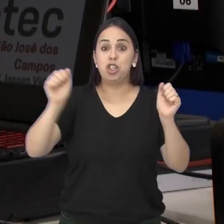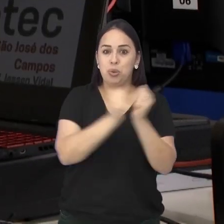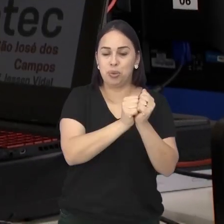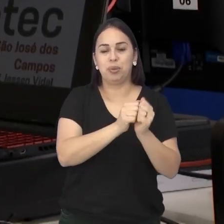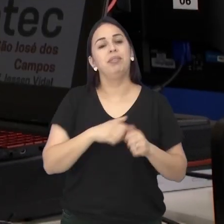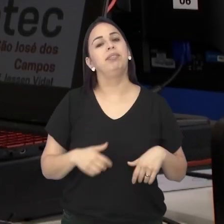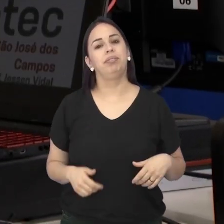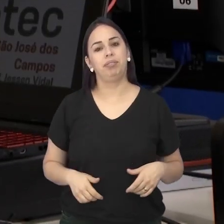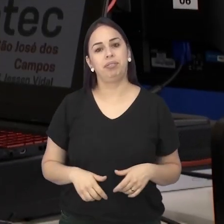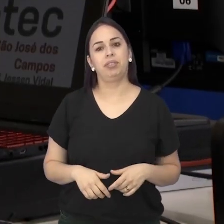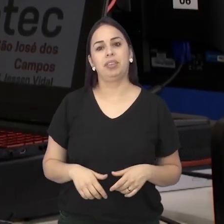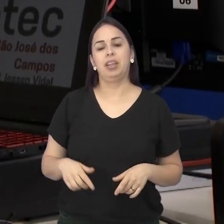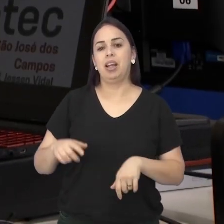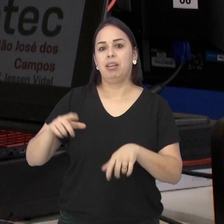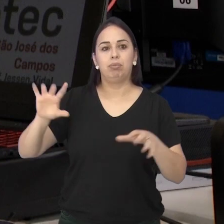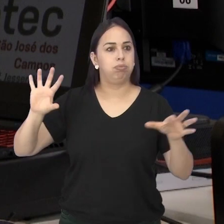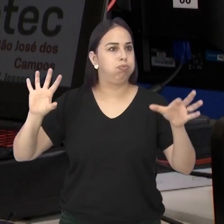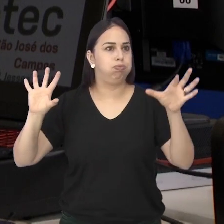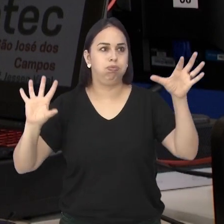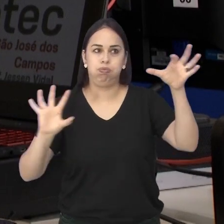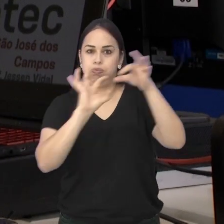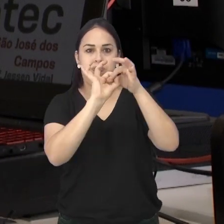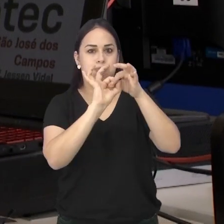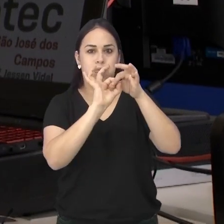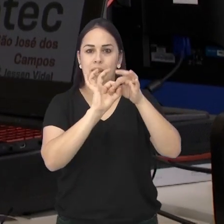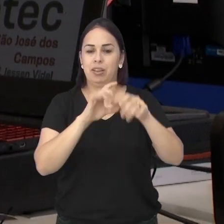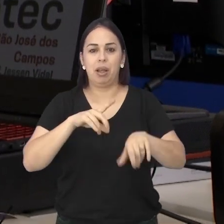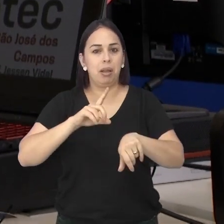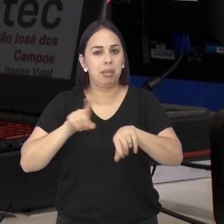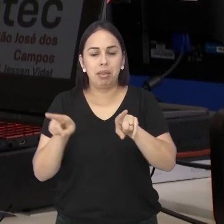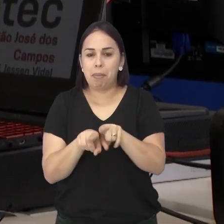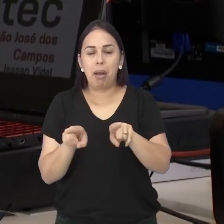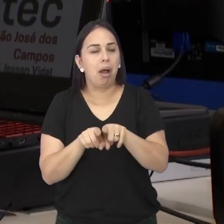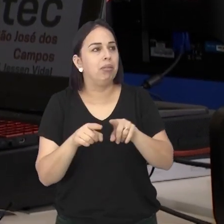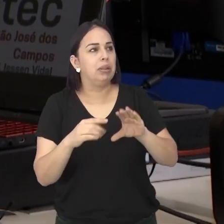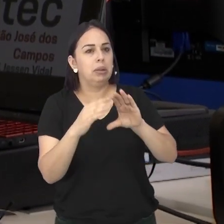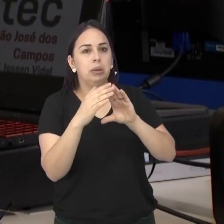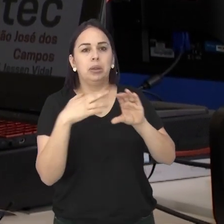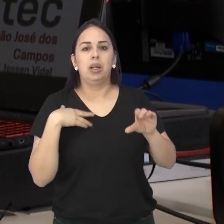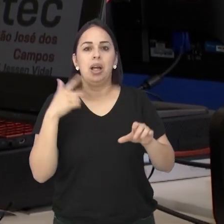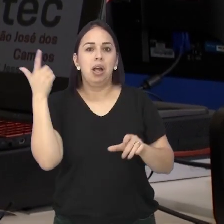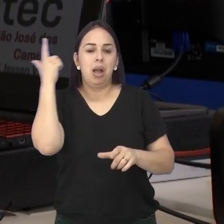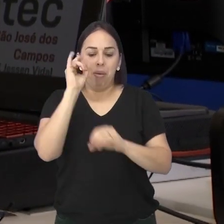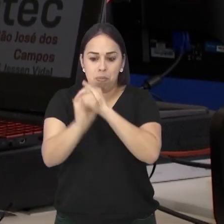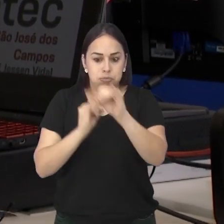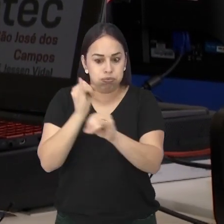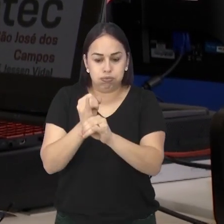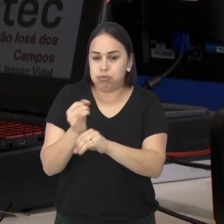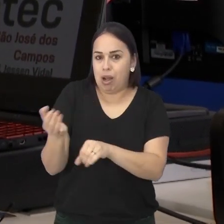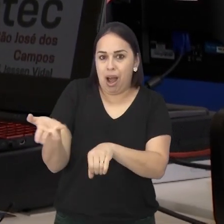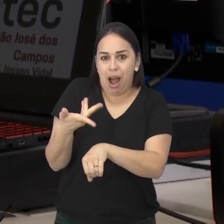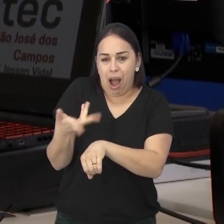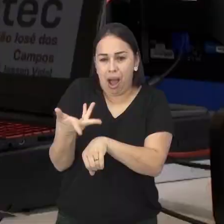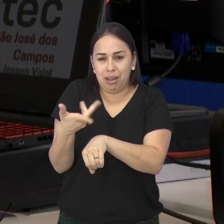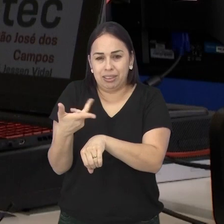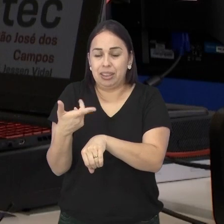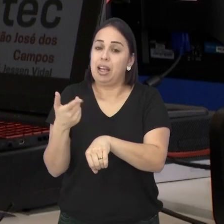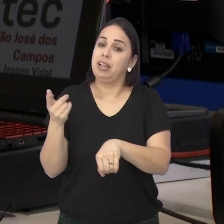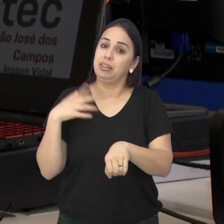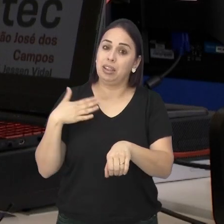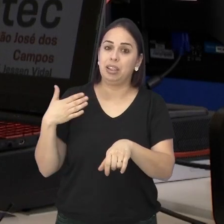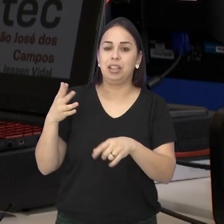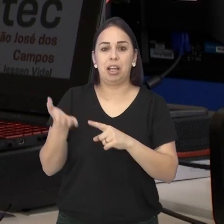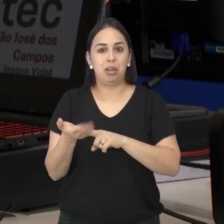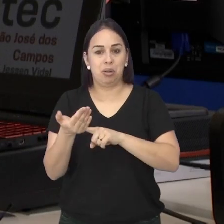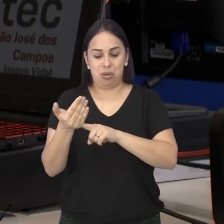velocidade, conectividade, tempo de resposta. É um caminho novo, um meio novo aí de